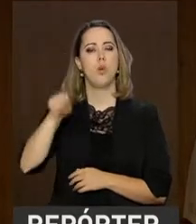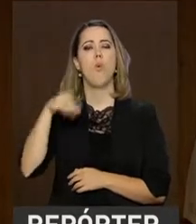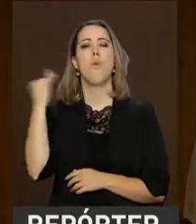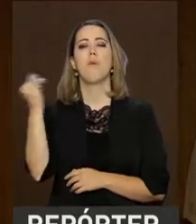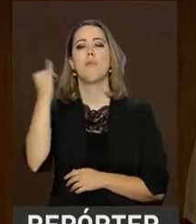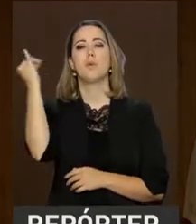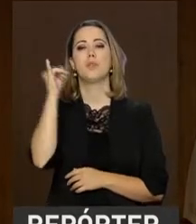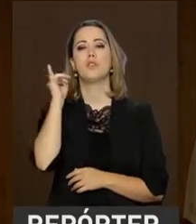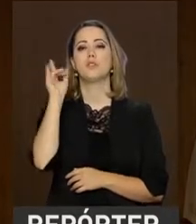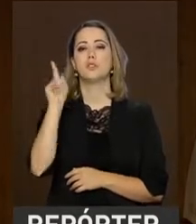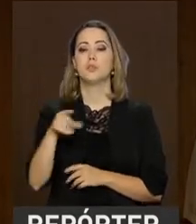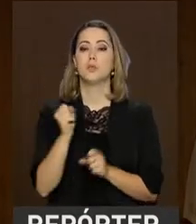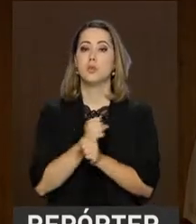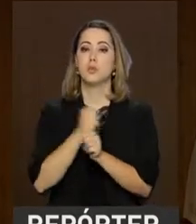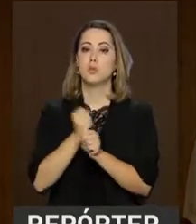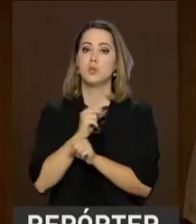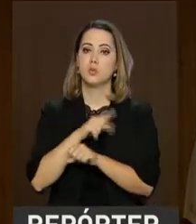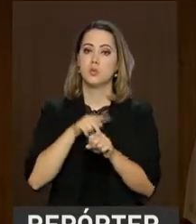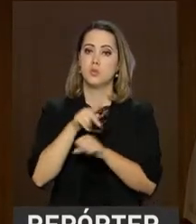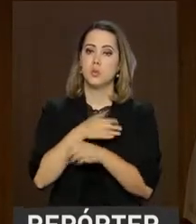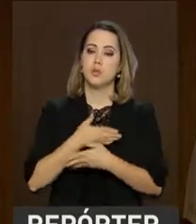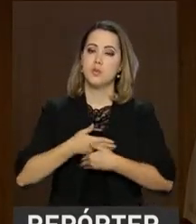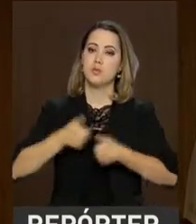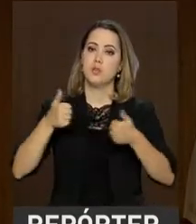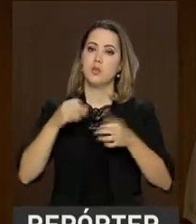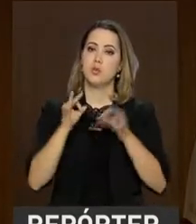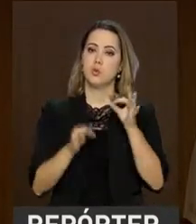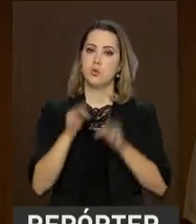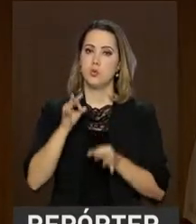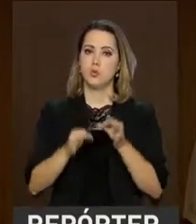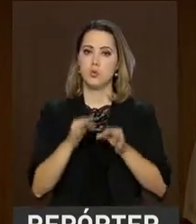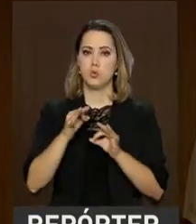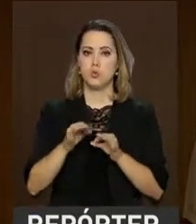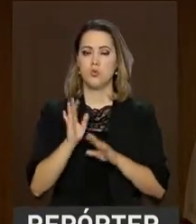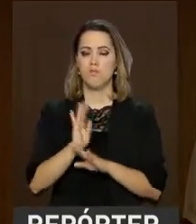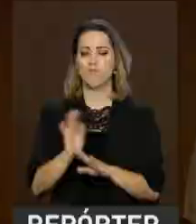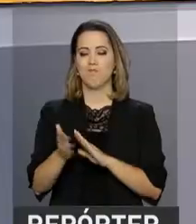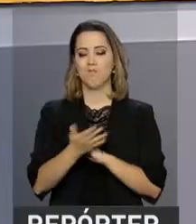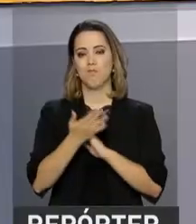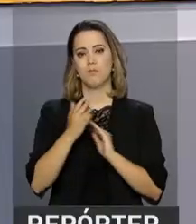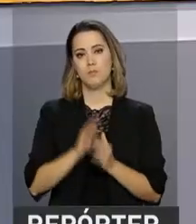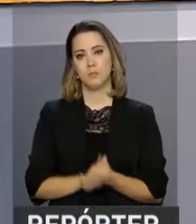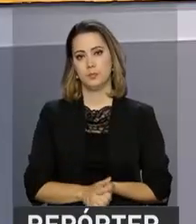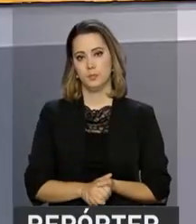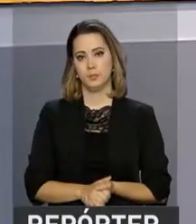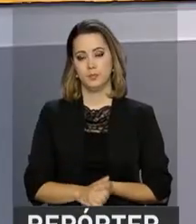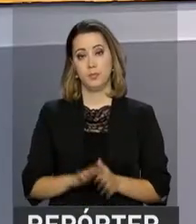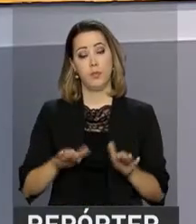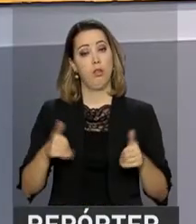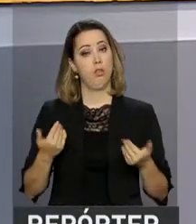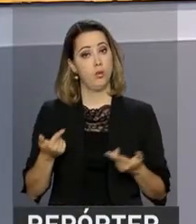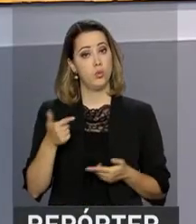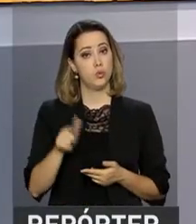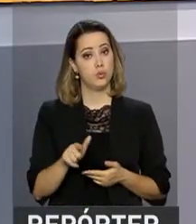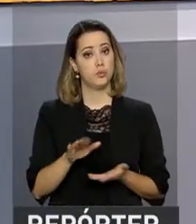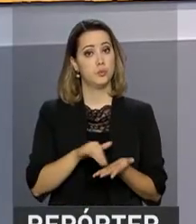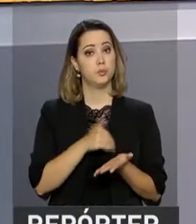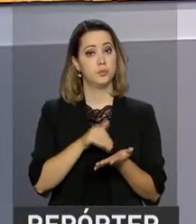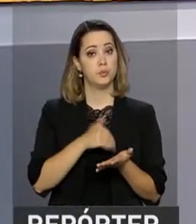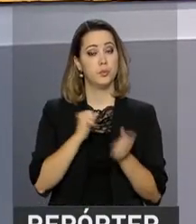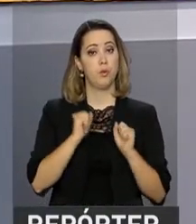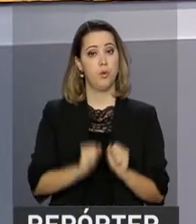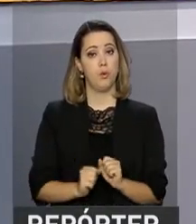é para a construção de um país melhor mais justo e mais solidário então reforçando as